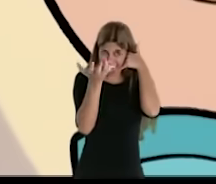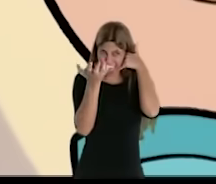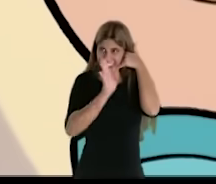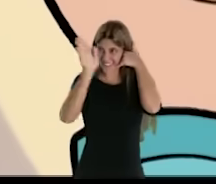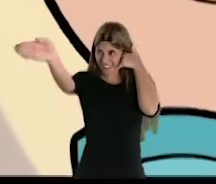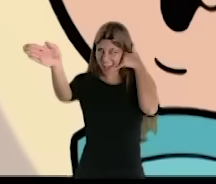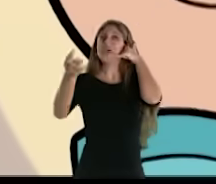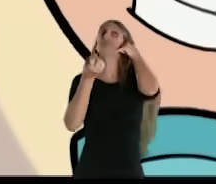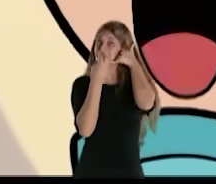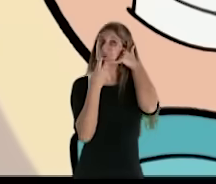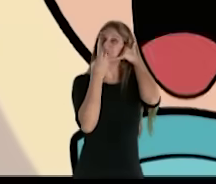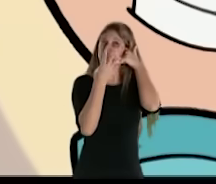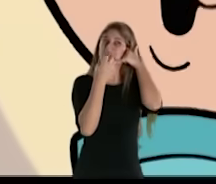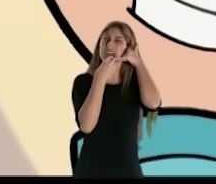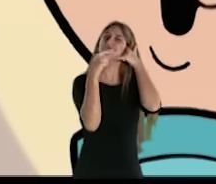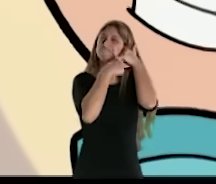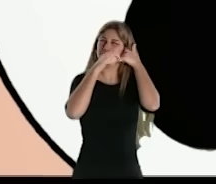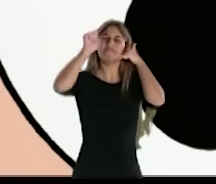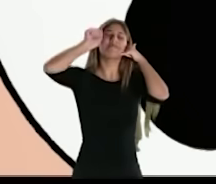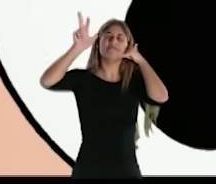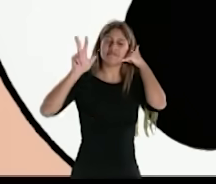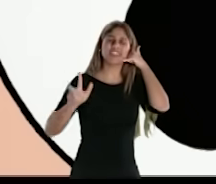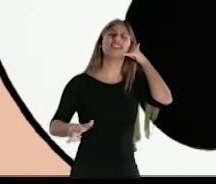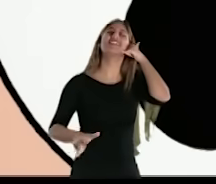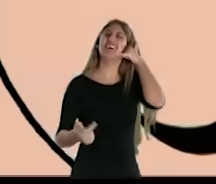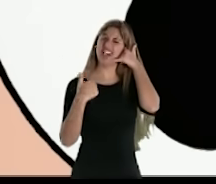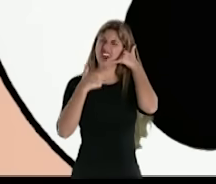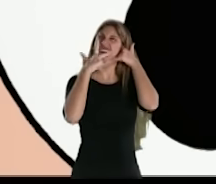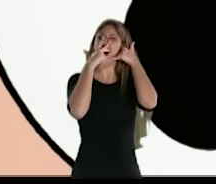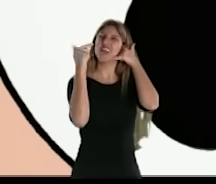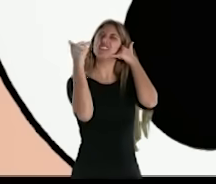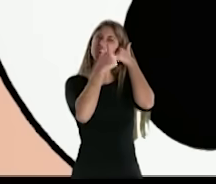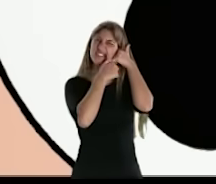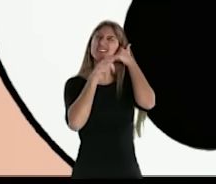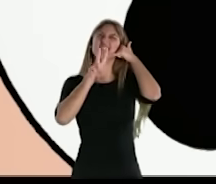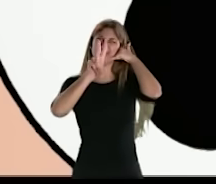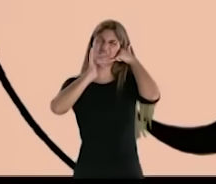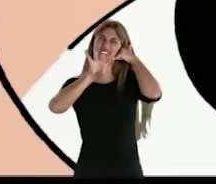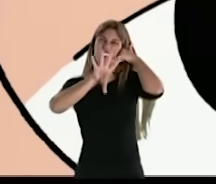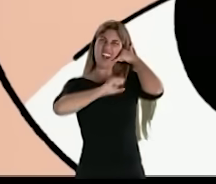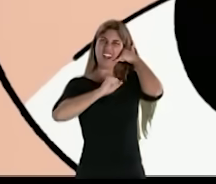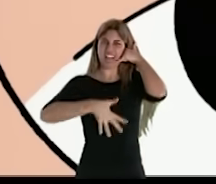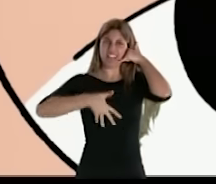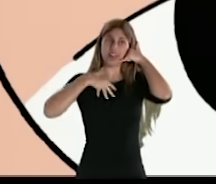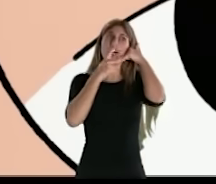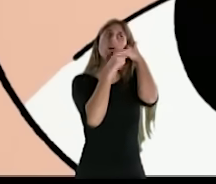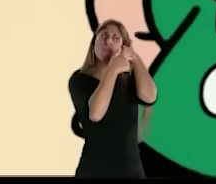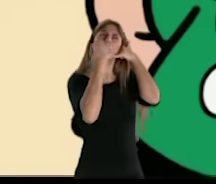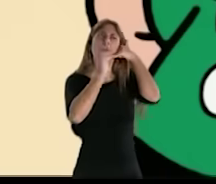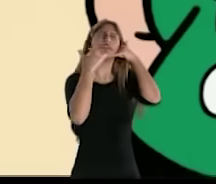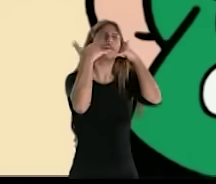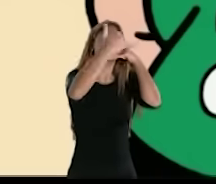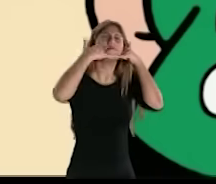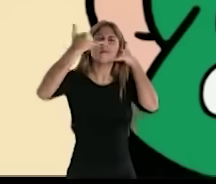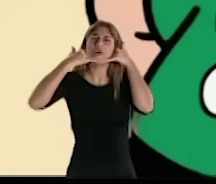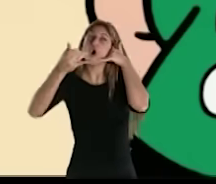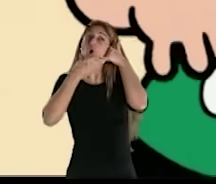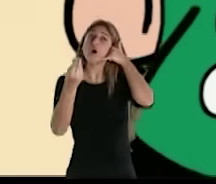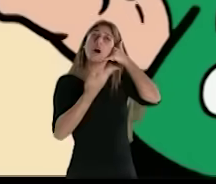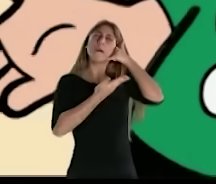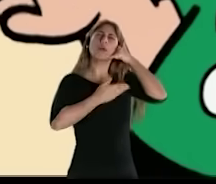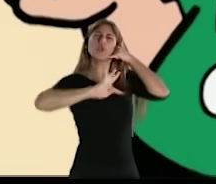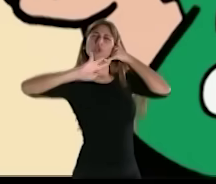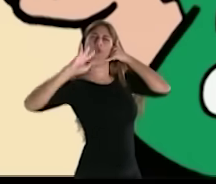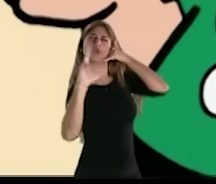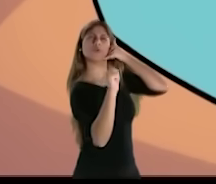O quê? Você também vai fazer o curso? Galuto espelto, aposto que você não vai se depender. Ah, provida e liga pro